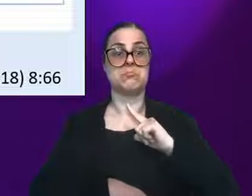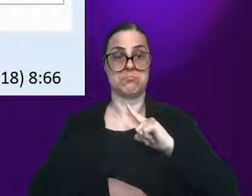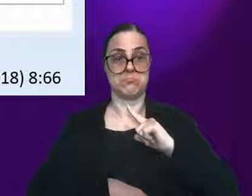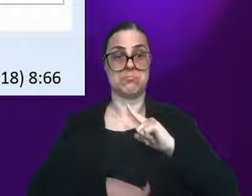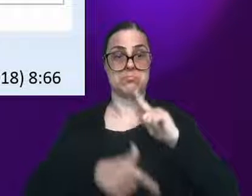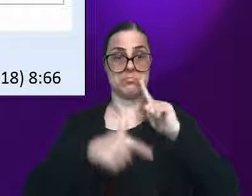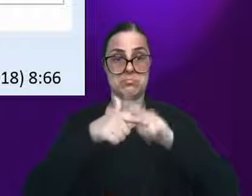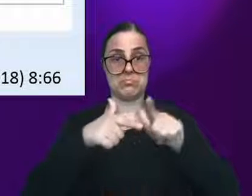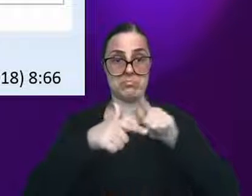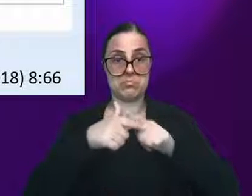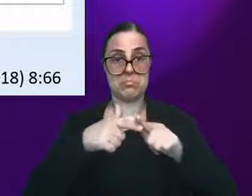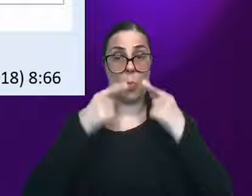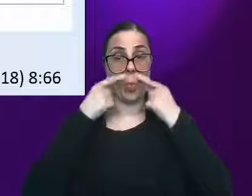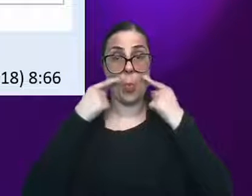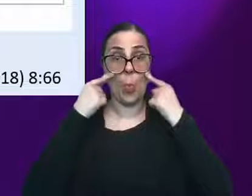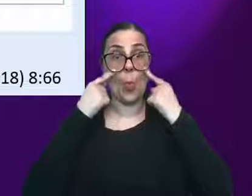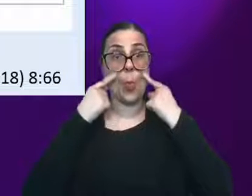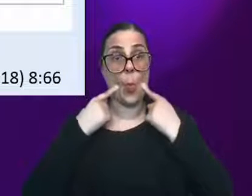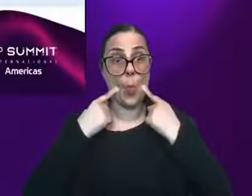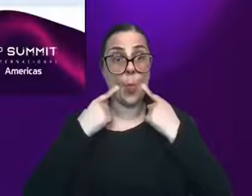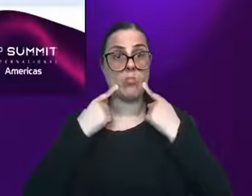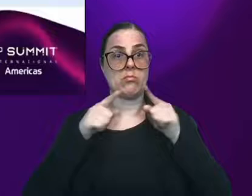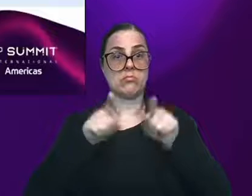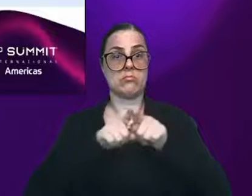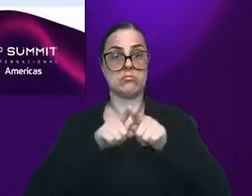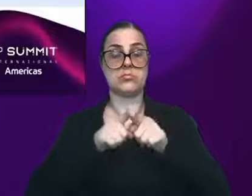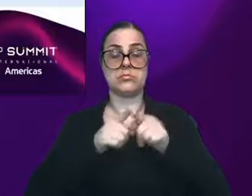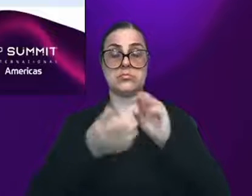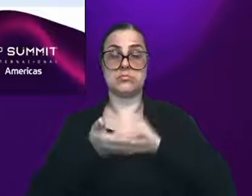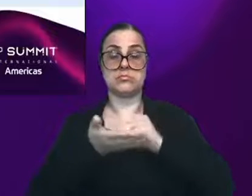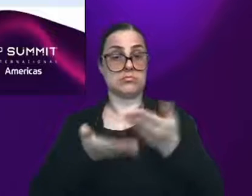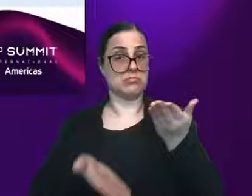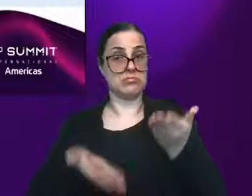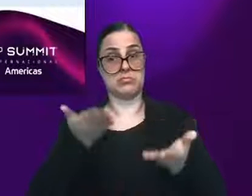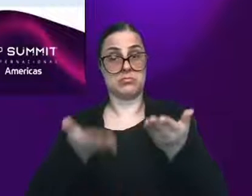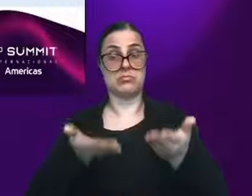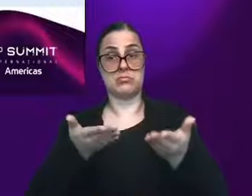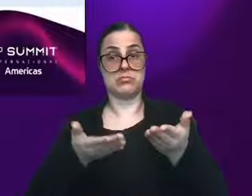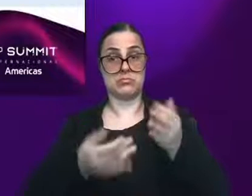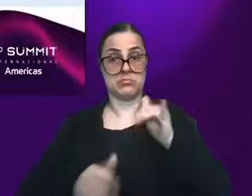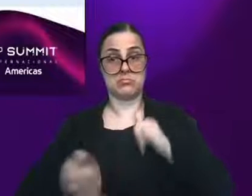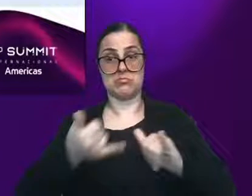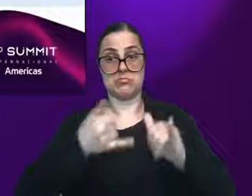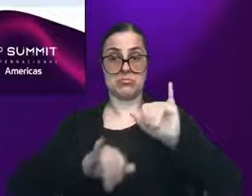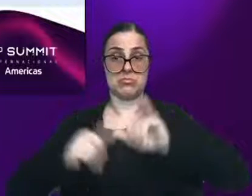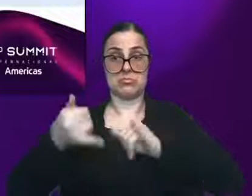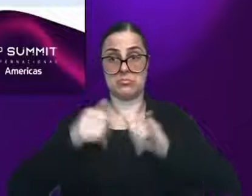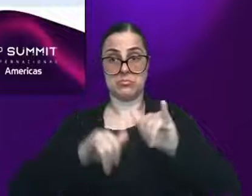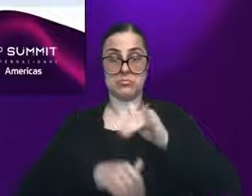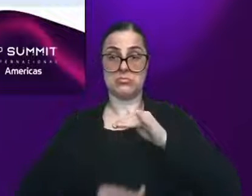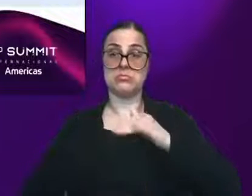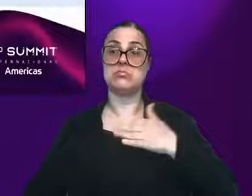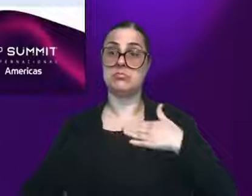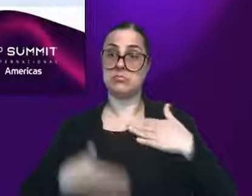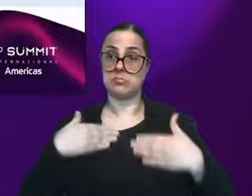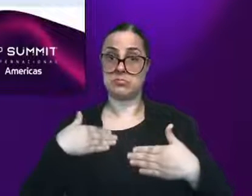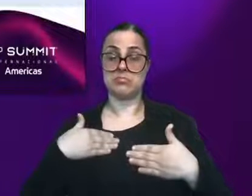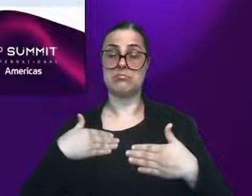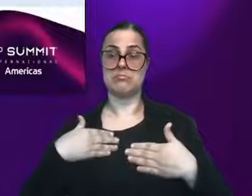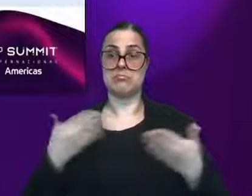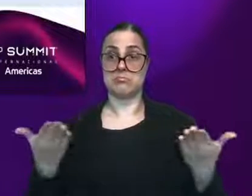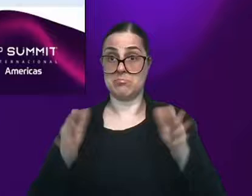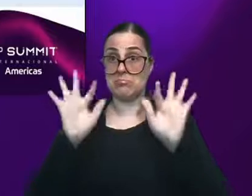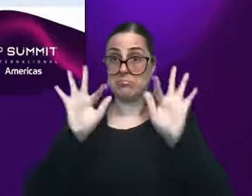dilucional, anemia dilucional, desequilíbrio hidroeletrolítico. Para acabar, a gente tem